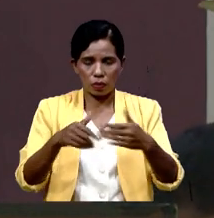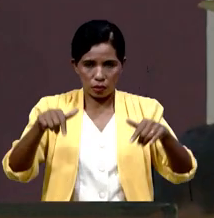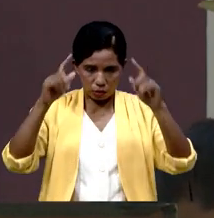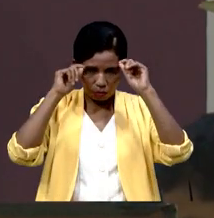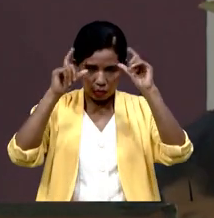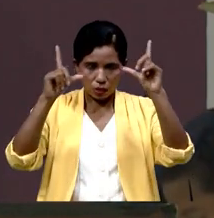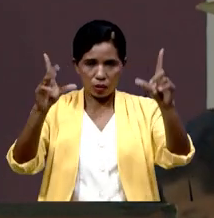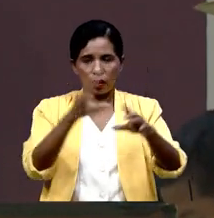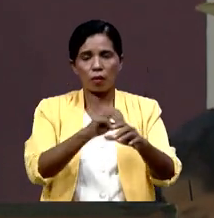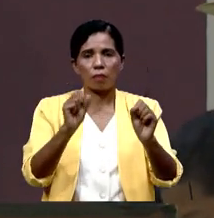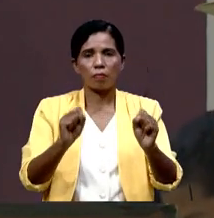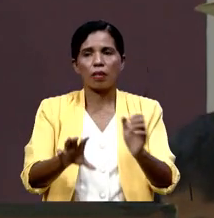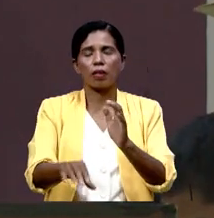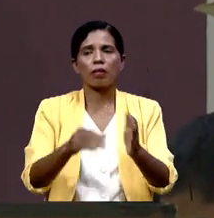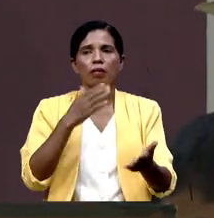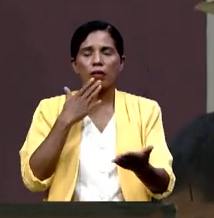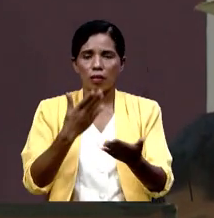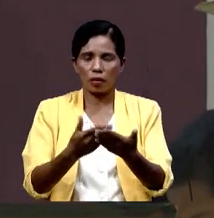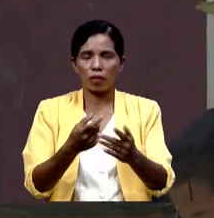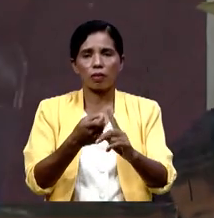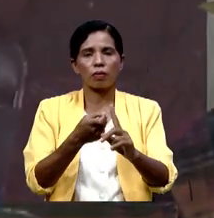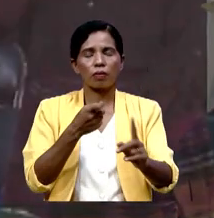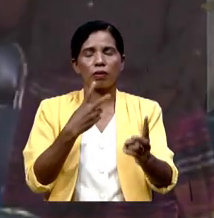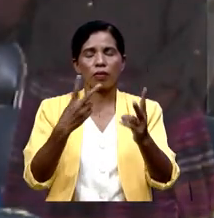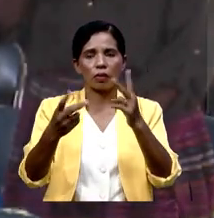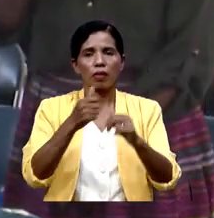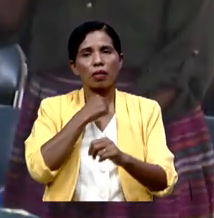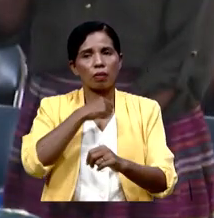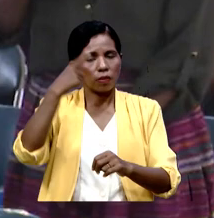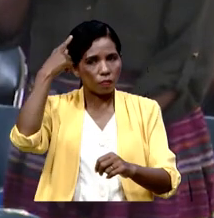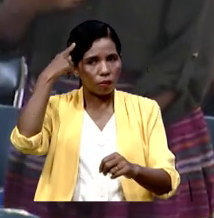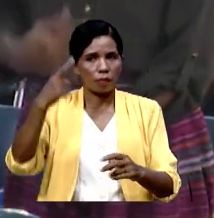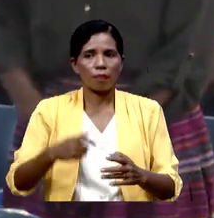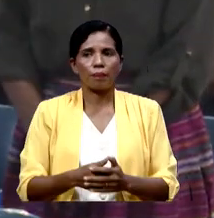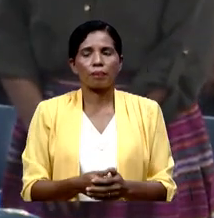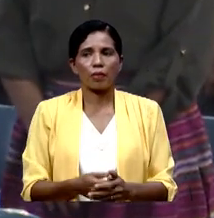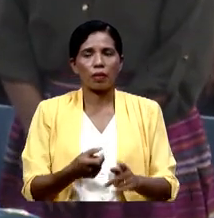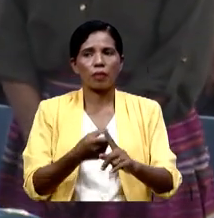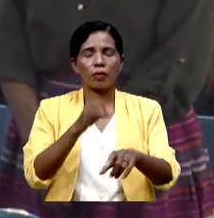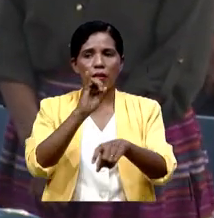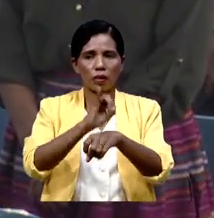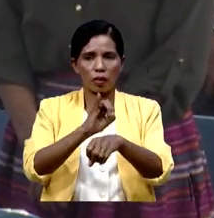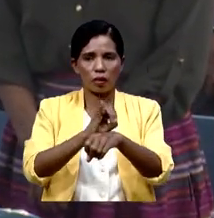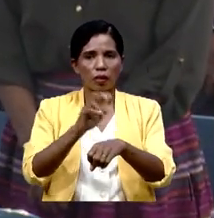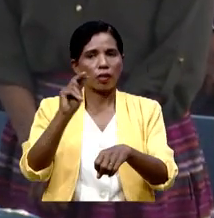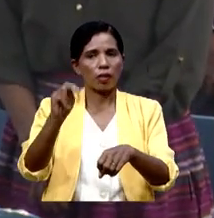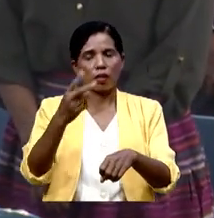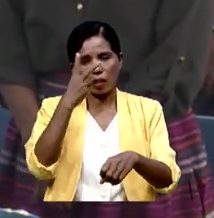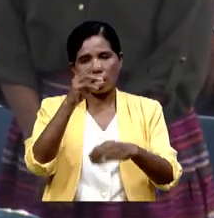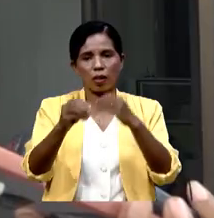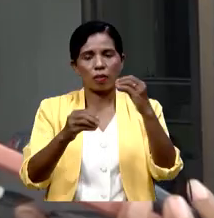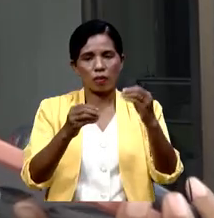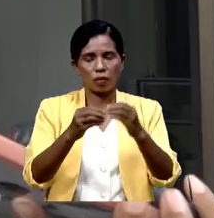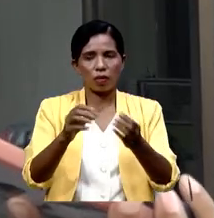nune sarane sira belhetan benefício husi visita Santo Padre Nian. Parte igreja Nian liu haré com a bata